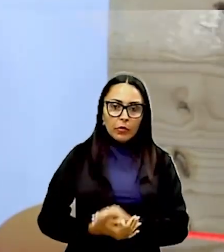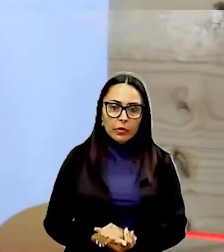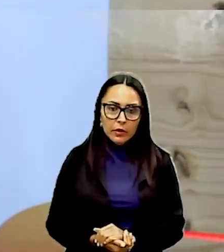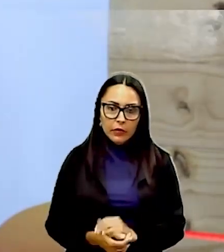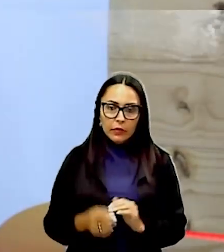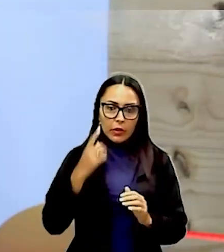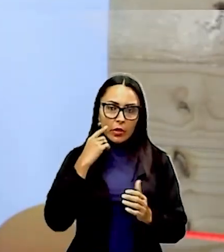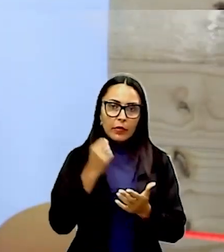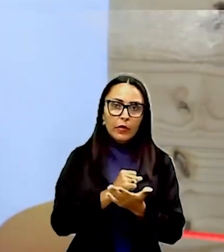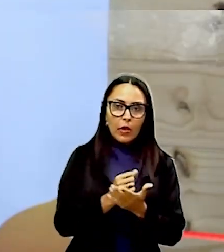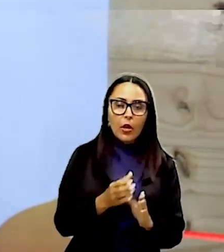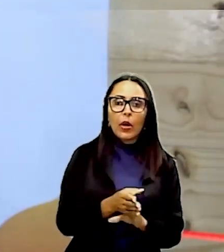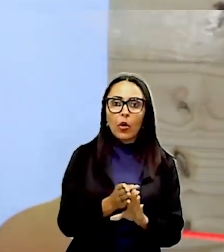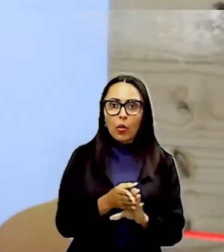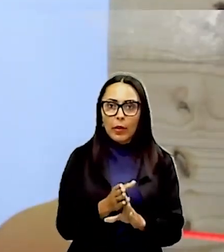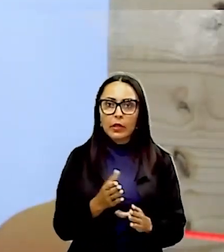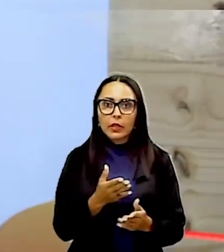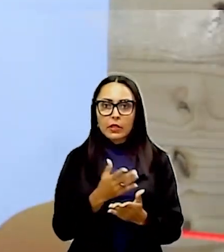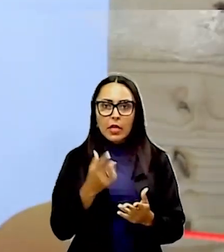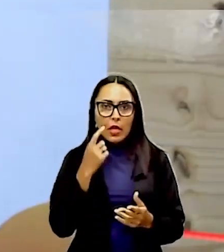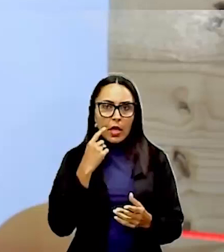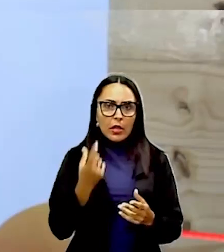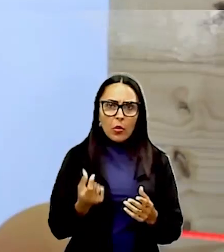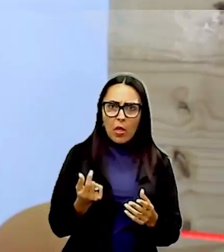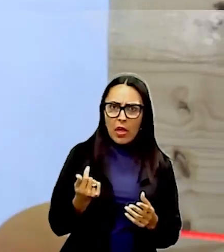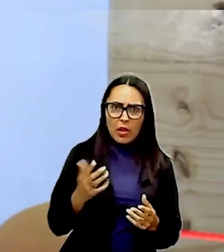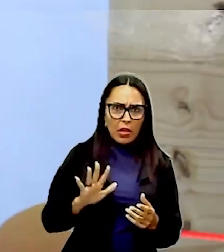jogar, eu recomendo muito. Ele nem é tão caro assim.